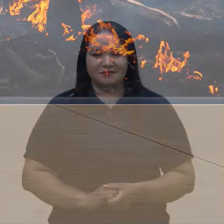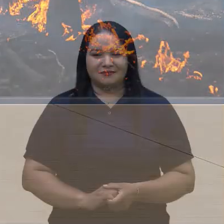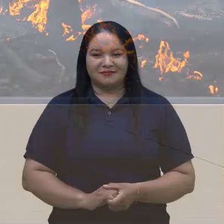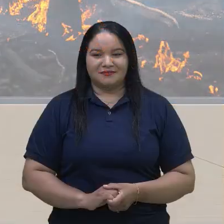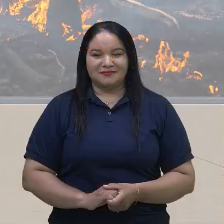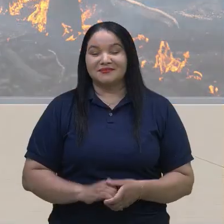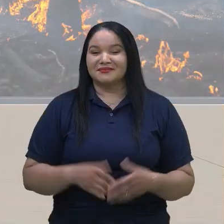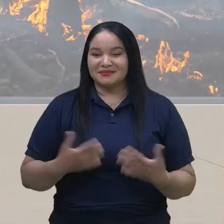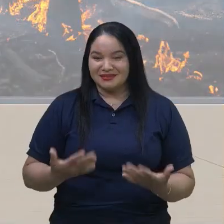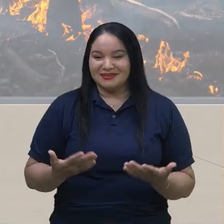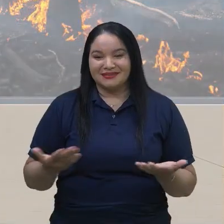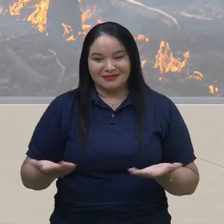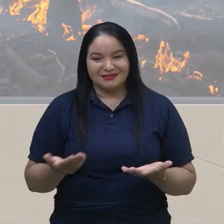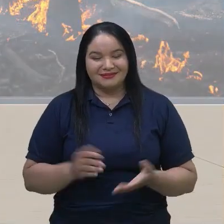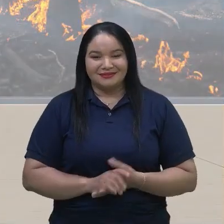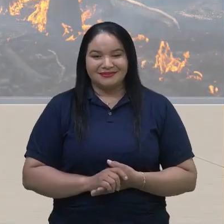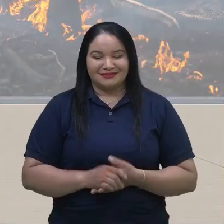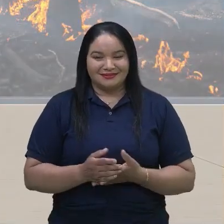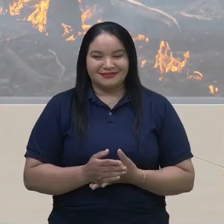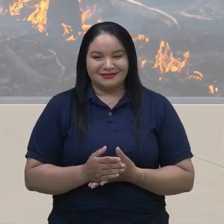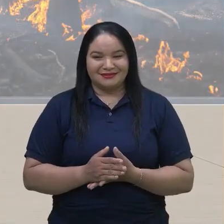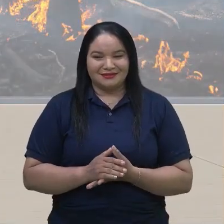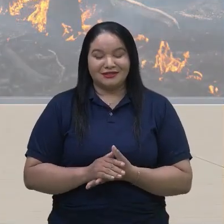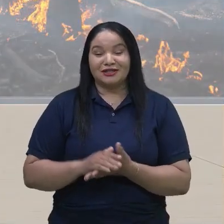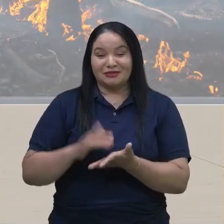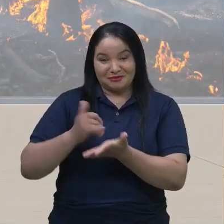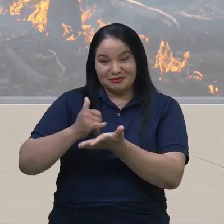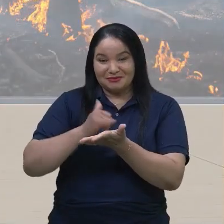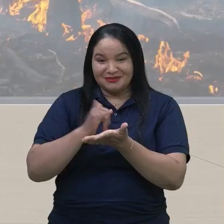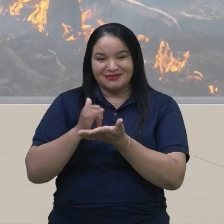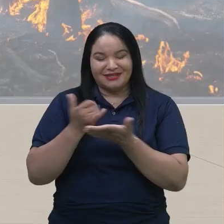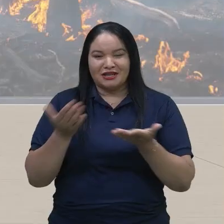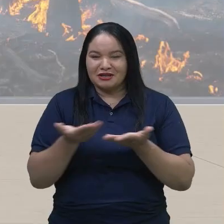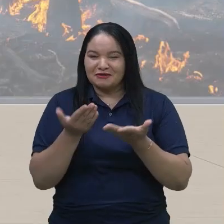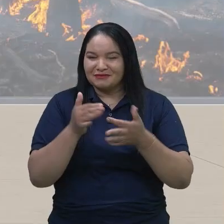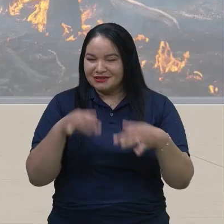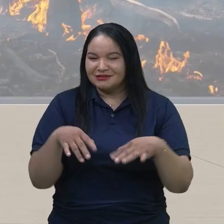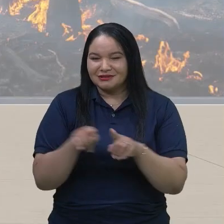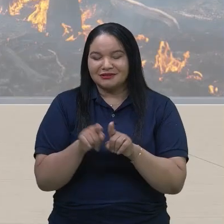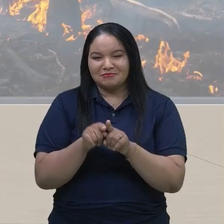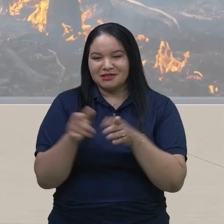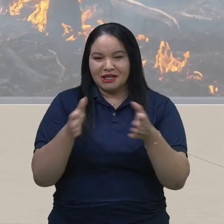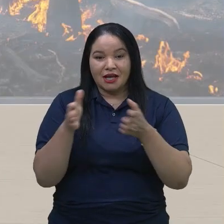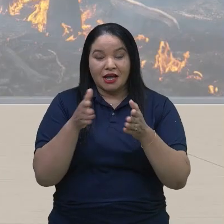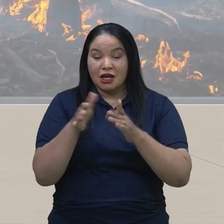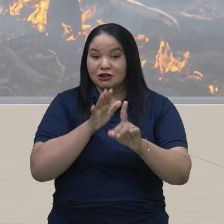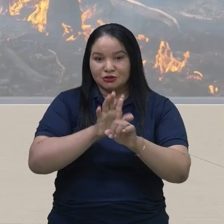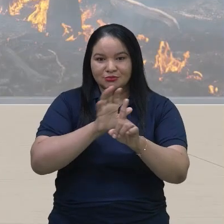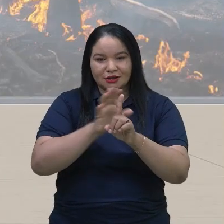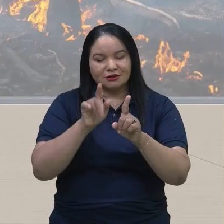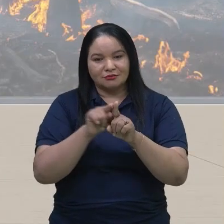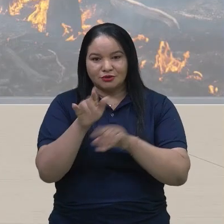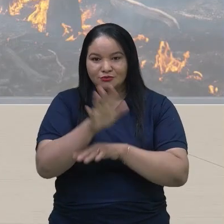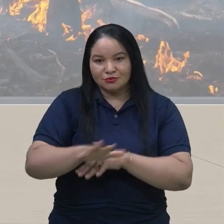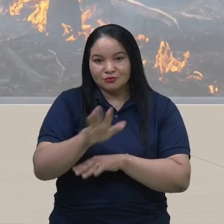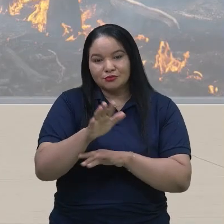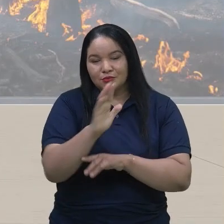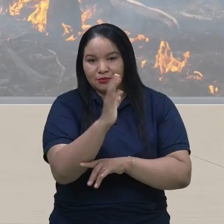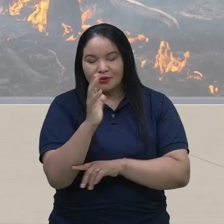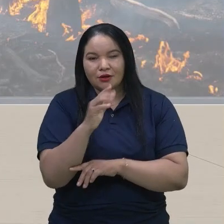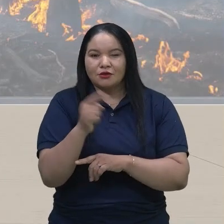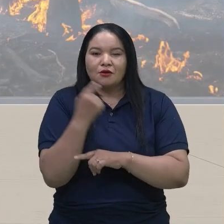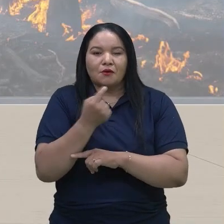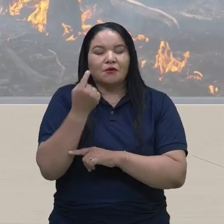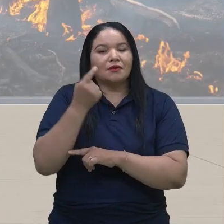Tá aí, né? Então essa foi a toada, né? Para a gente finalizar um pouco essa parte dos impactos aí ambientais, para a gente pensar um pouco